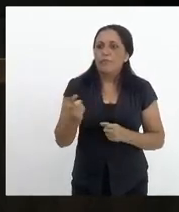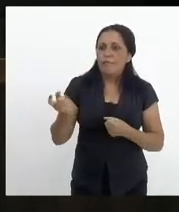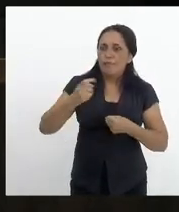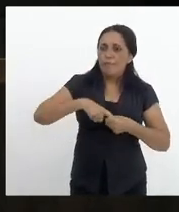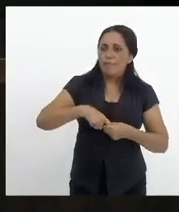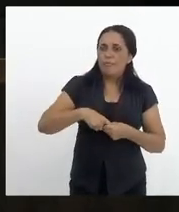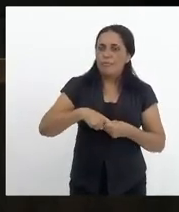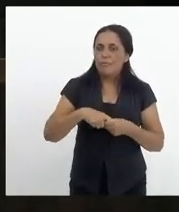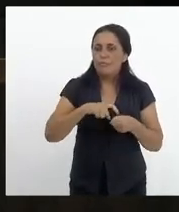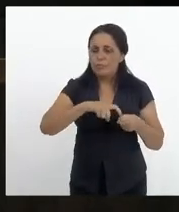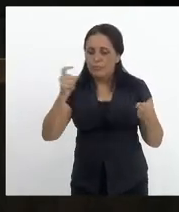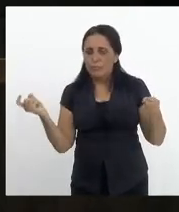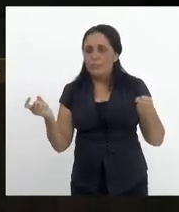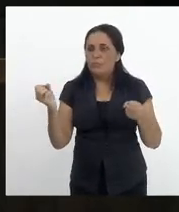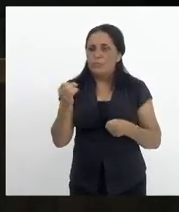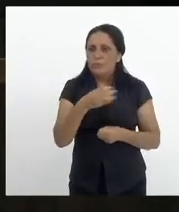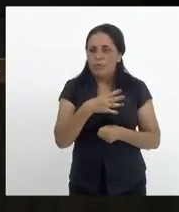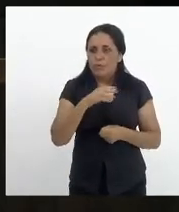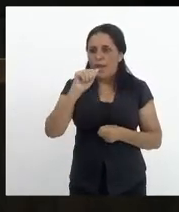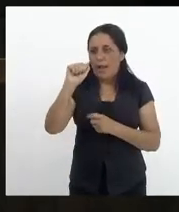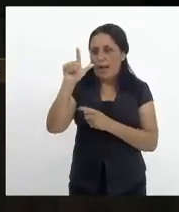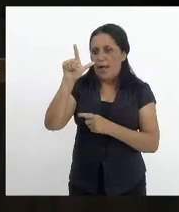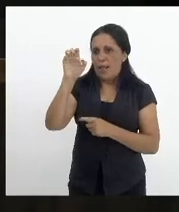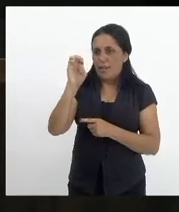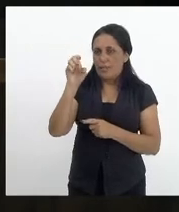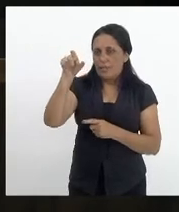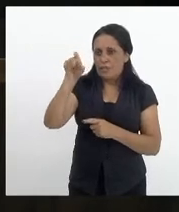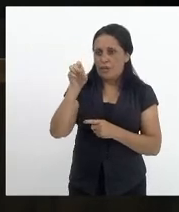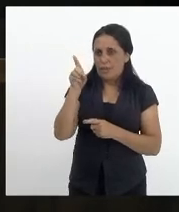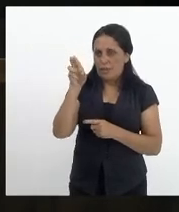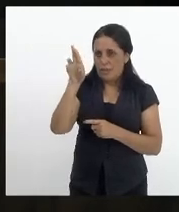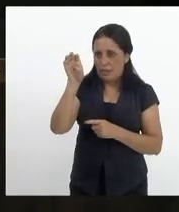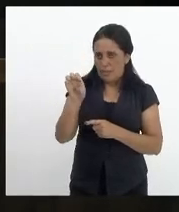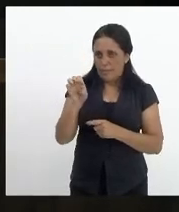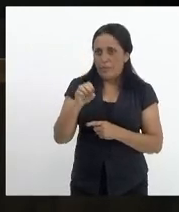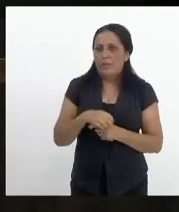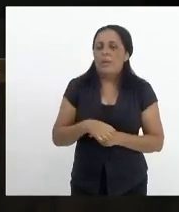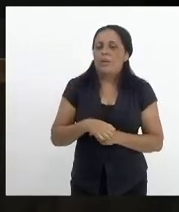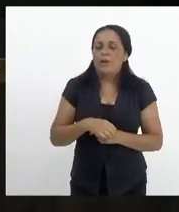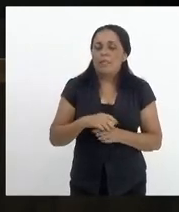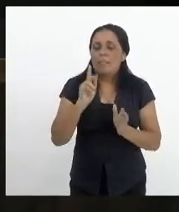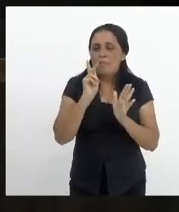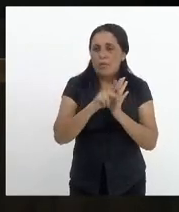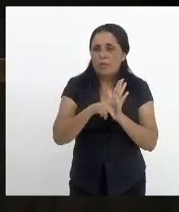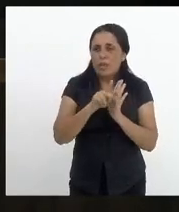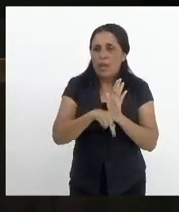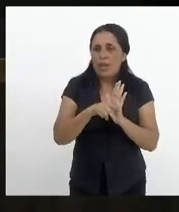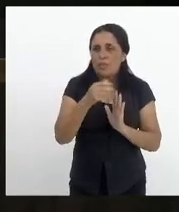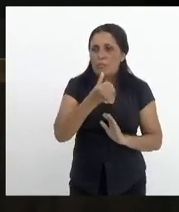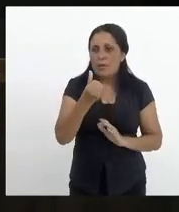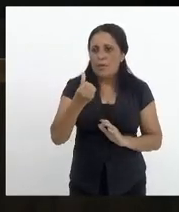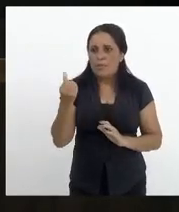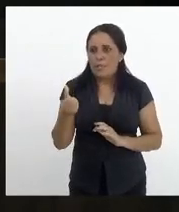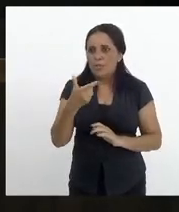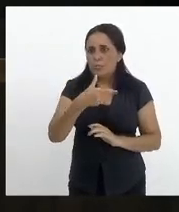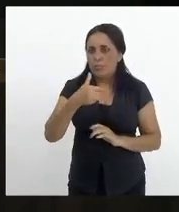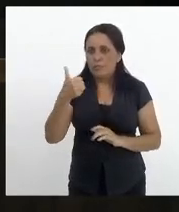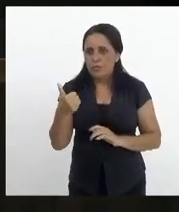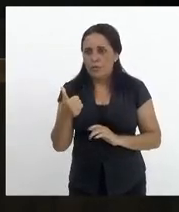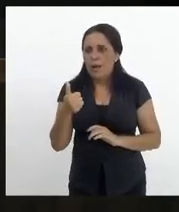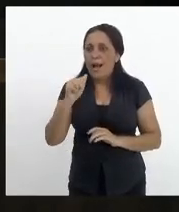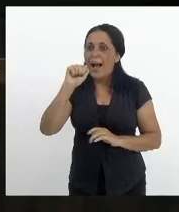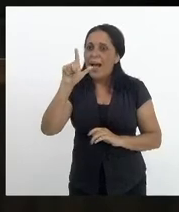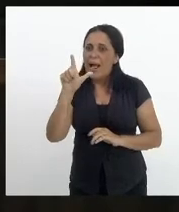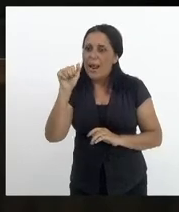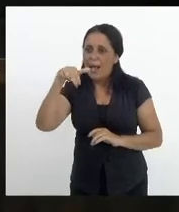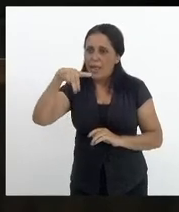novo e do Alexandre Freitas. Projeto de resolução 616-2021, de autoria da deputada Alana Passos, concede medalha